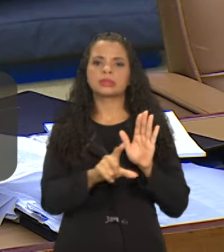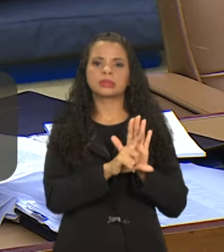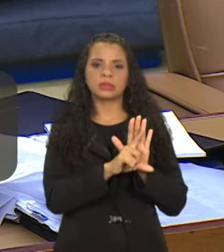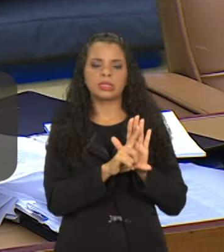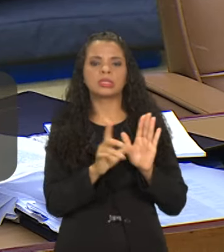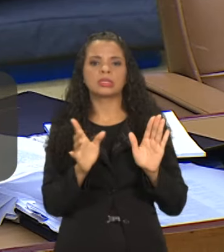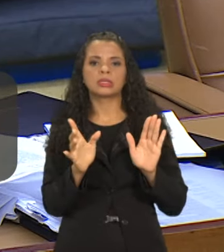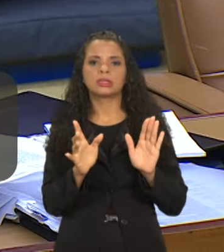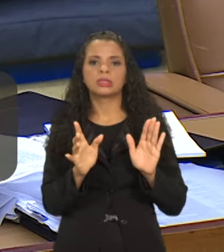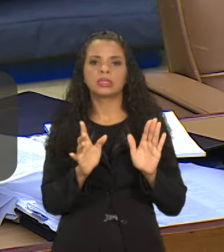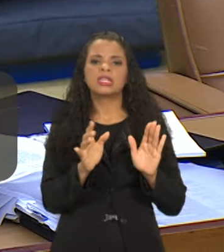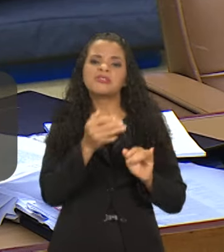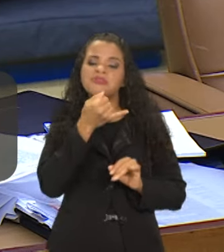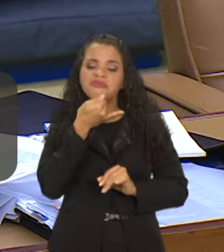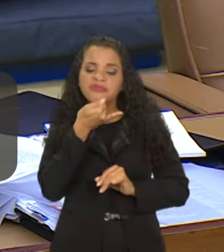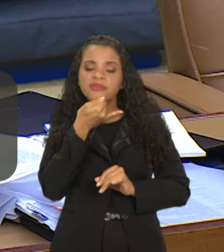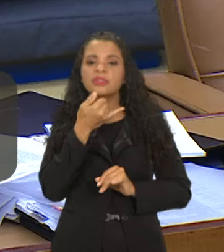taxa,